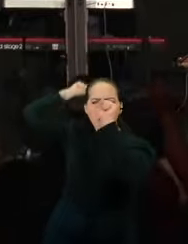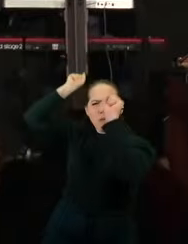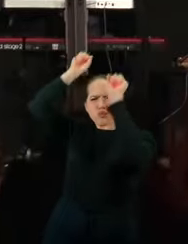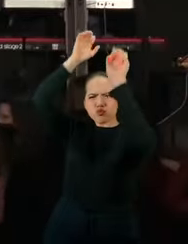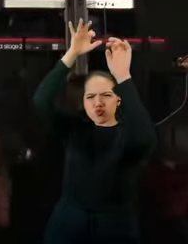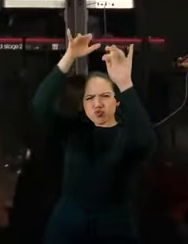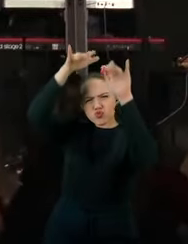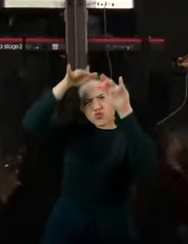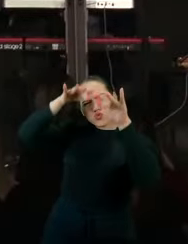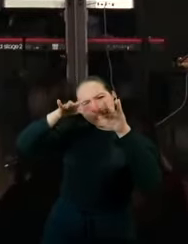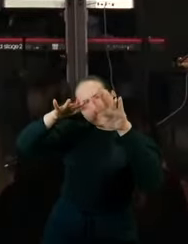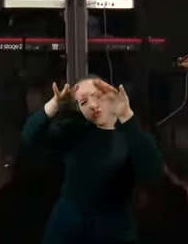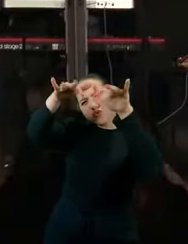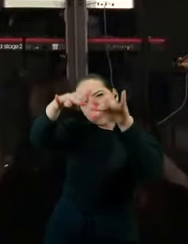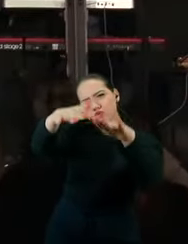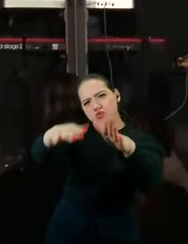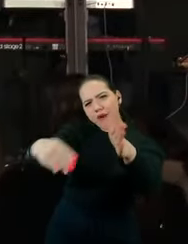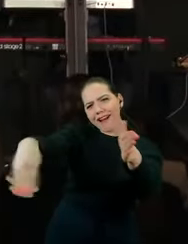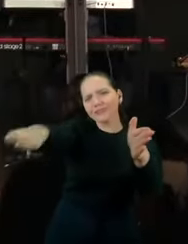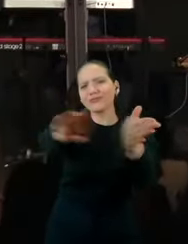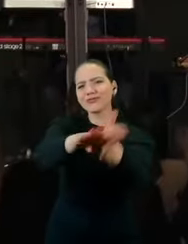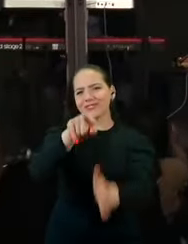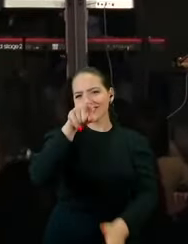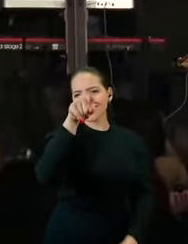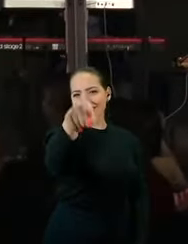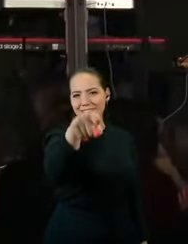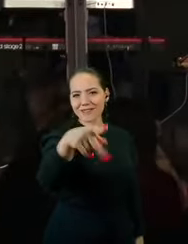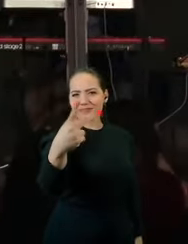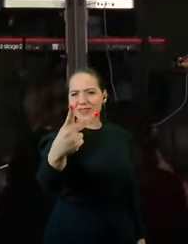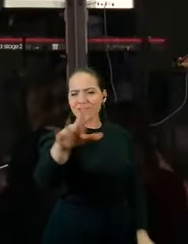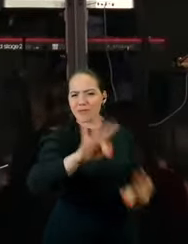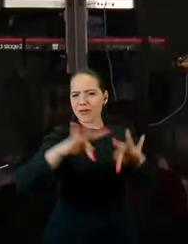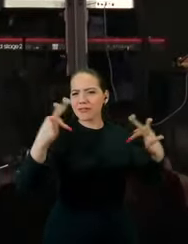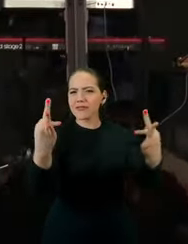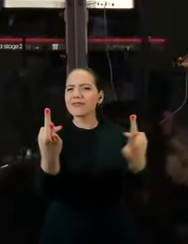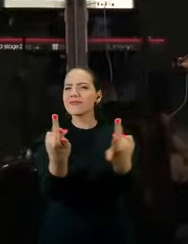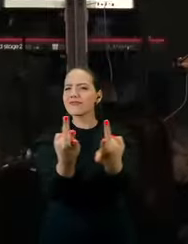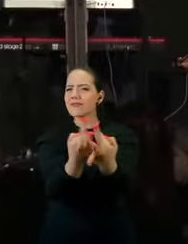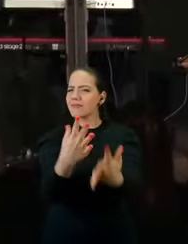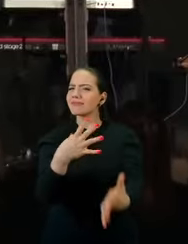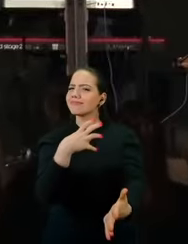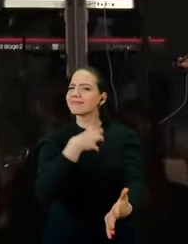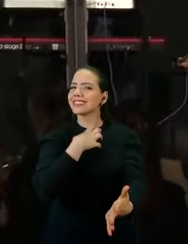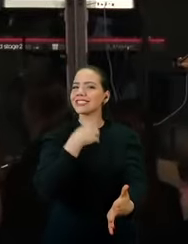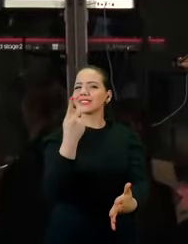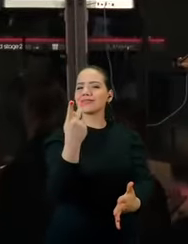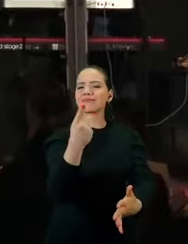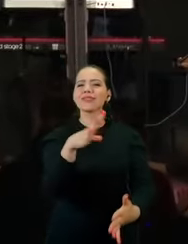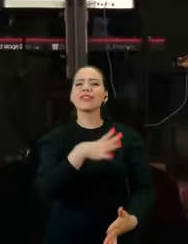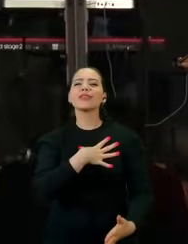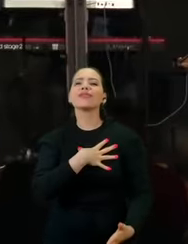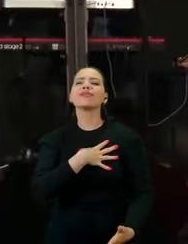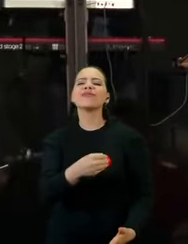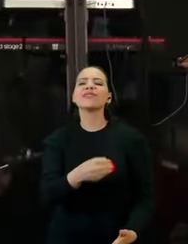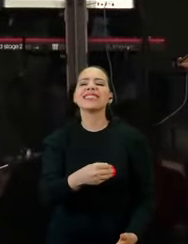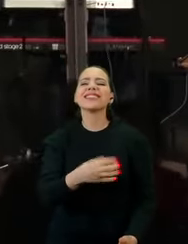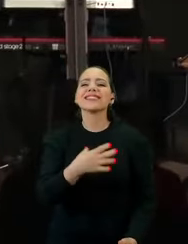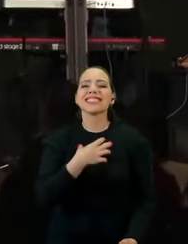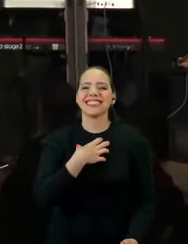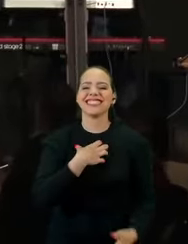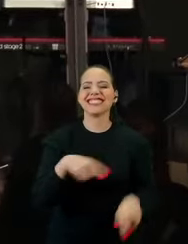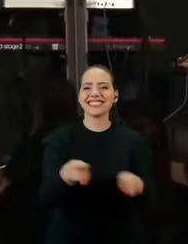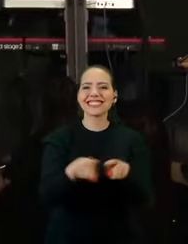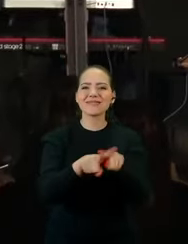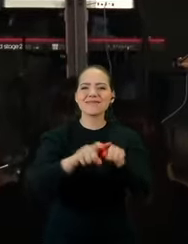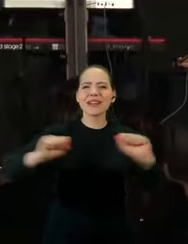fazendo o jantar para os seus filhos, para o seu marido, a unção de Deus vai pegar você aí nessa cozinha. A glória